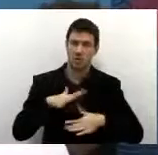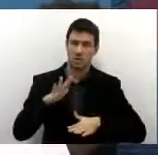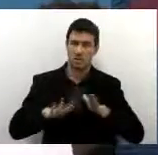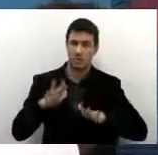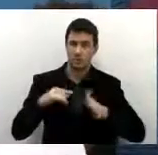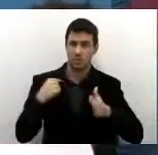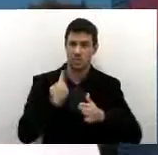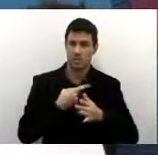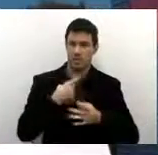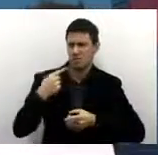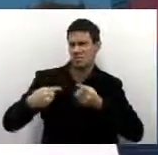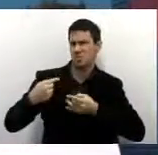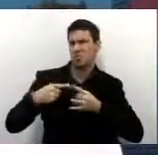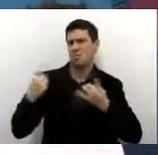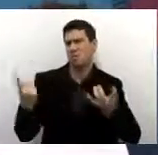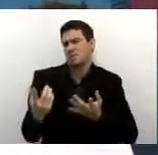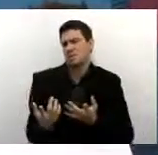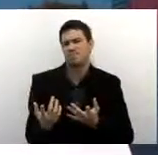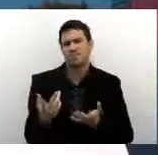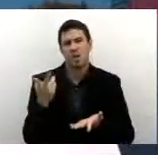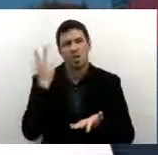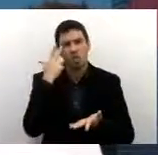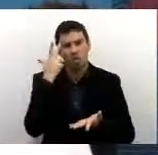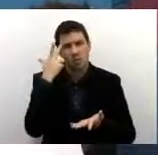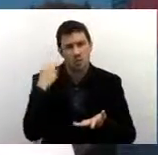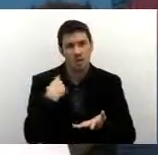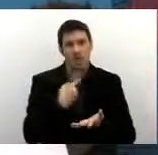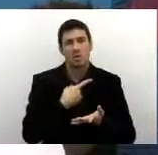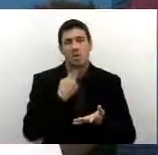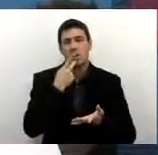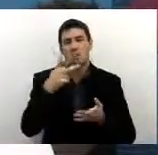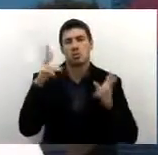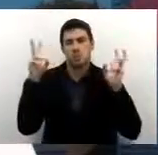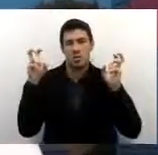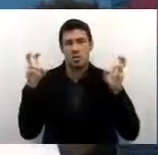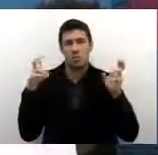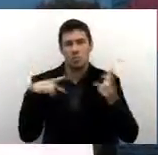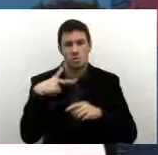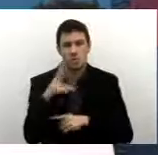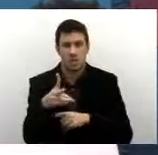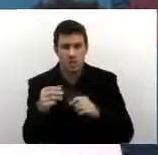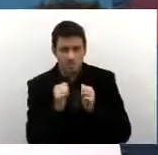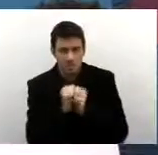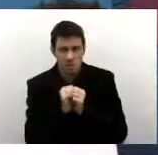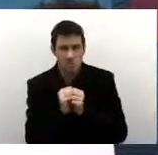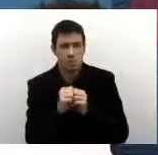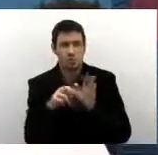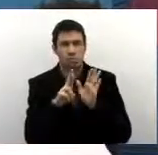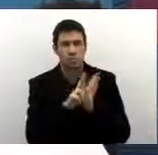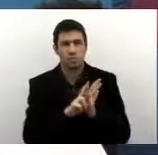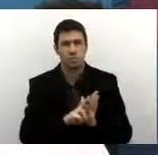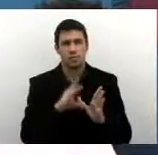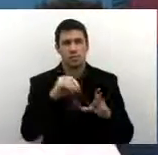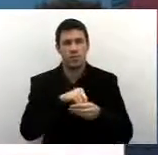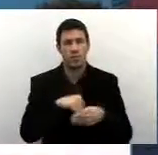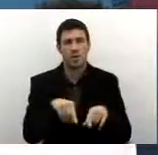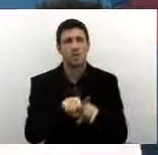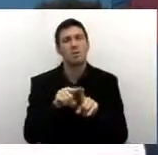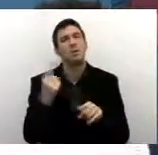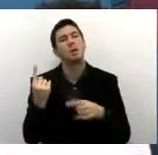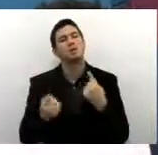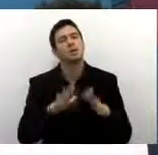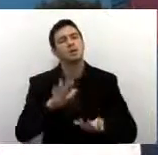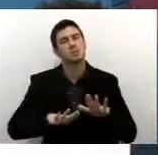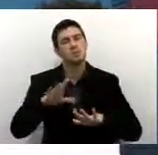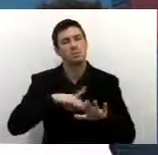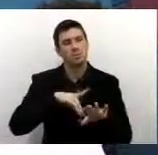acaba discutindo, mas é pertinente aos assuntos sempre do regimento interno e, às vezes, a gente, por querer manter o regimento